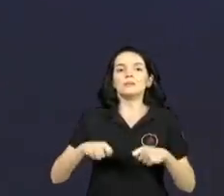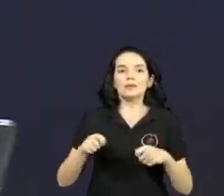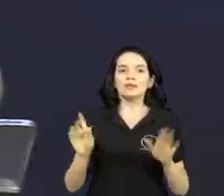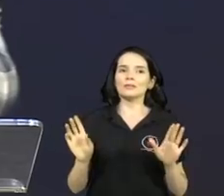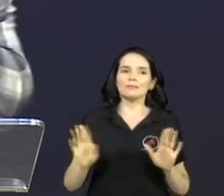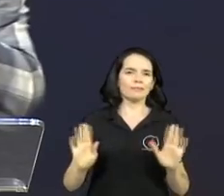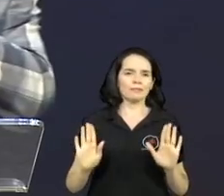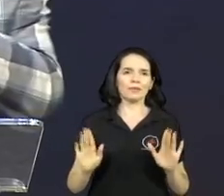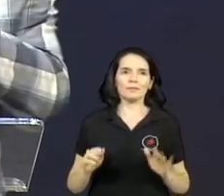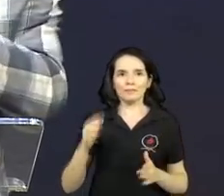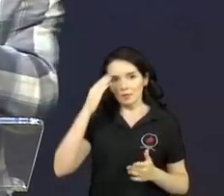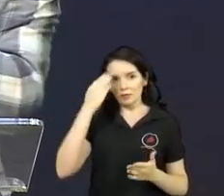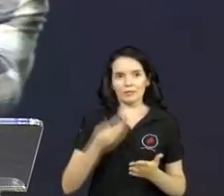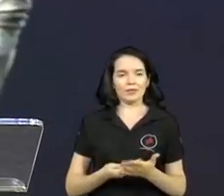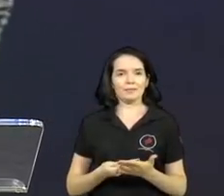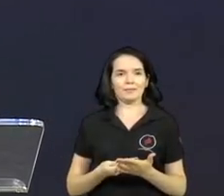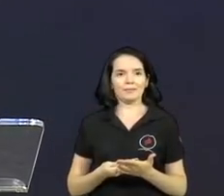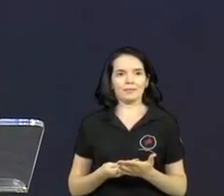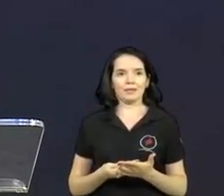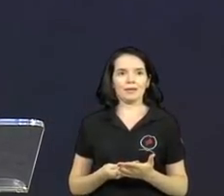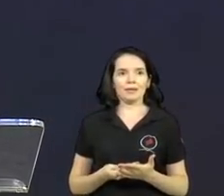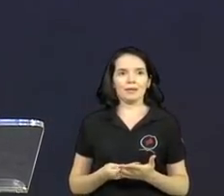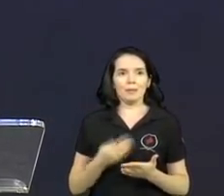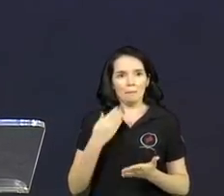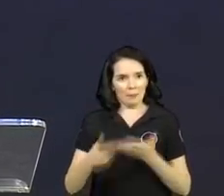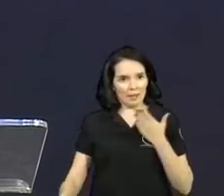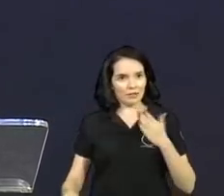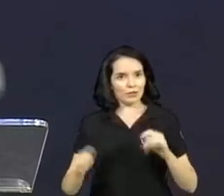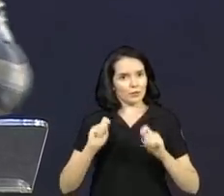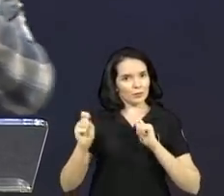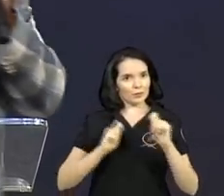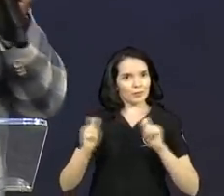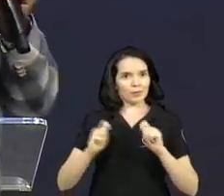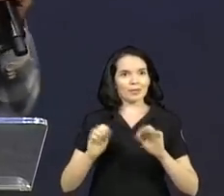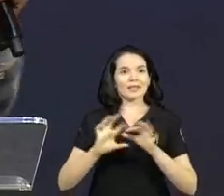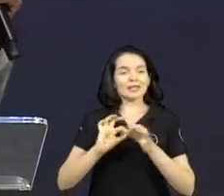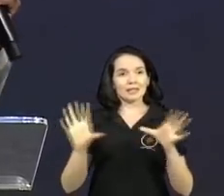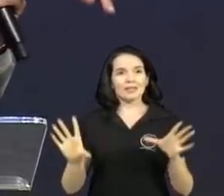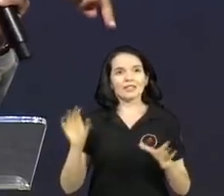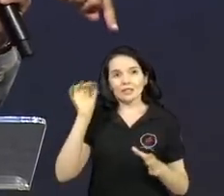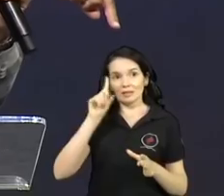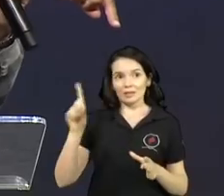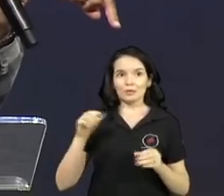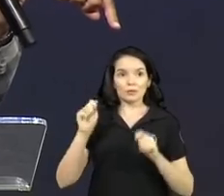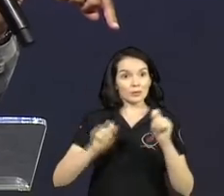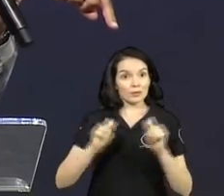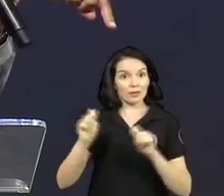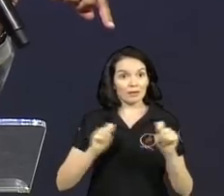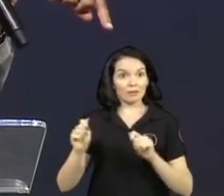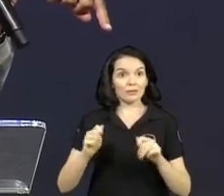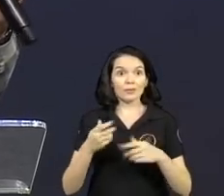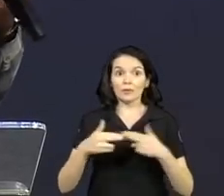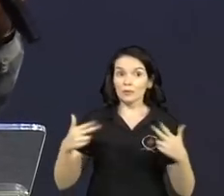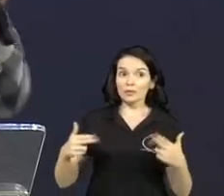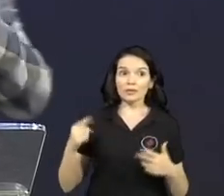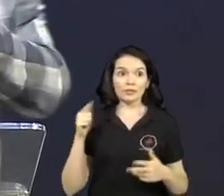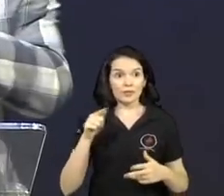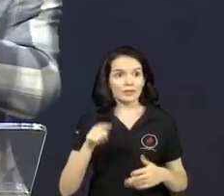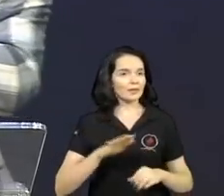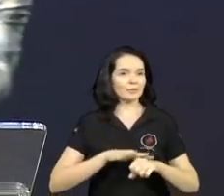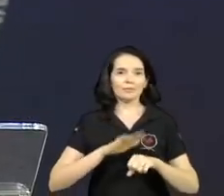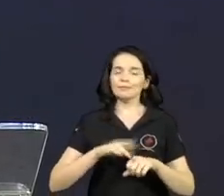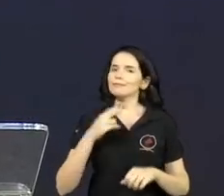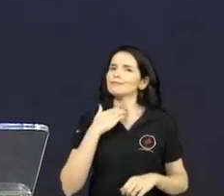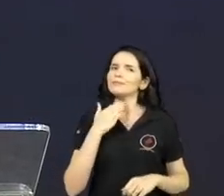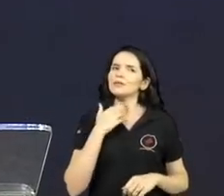confia. Perca o controle. Deixa Deus controlar o que você não pode controlar. Entrega o teu